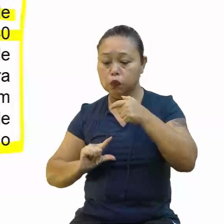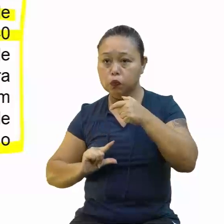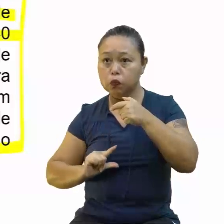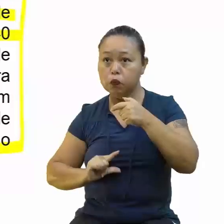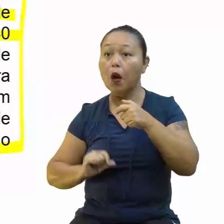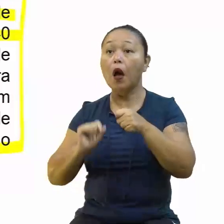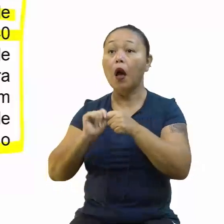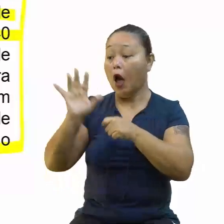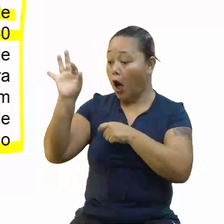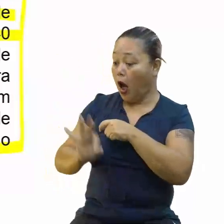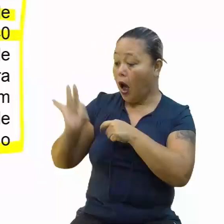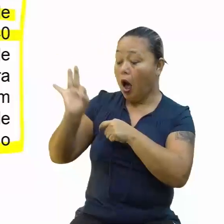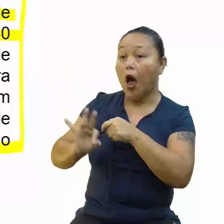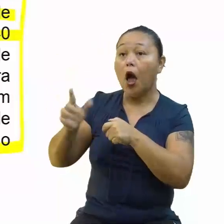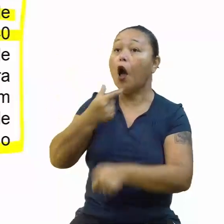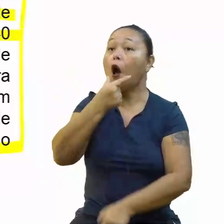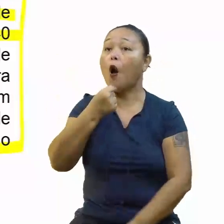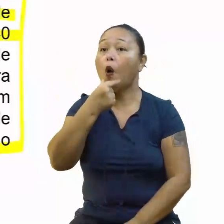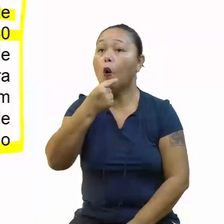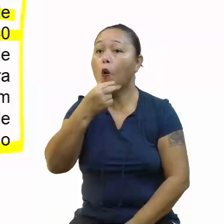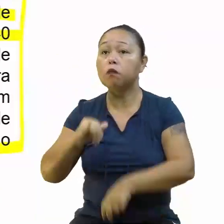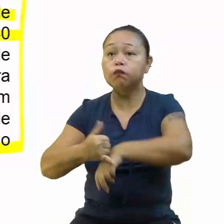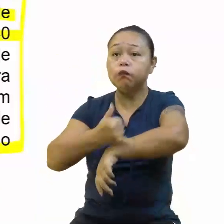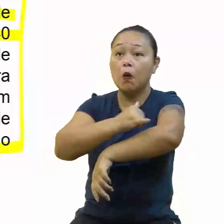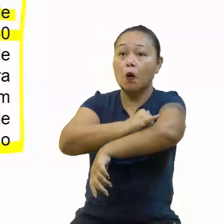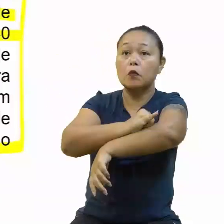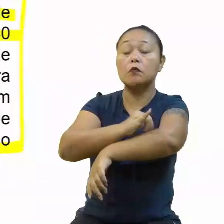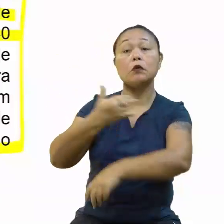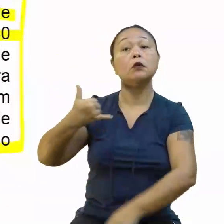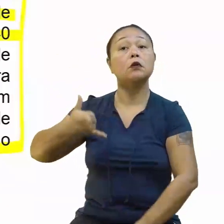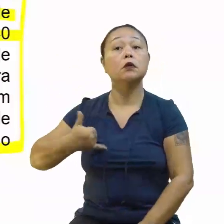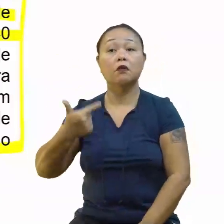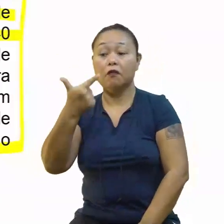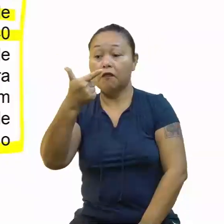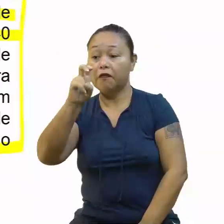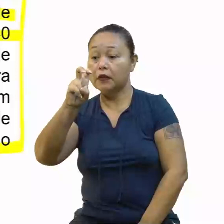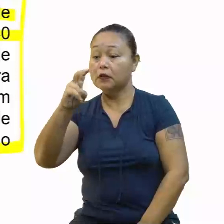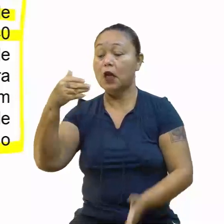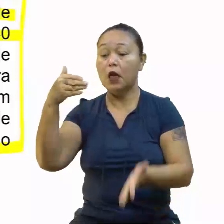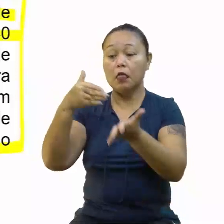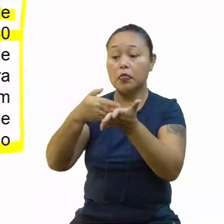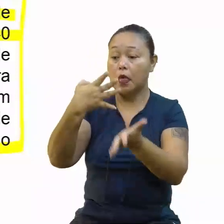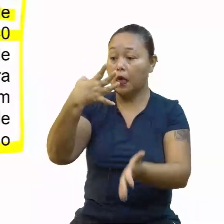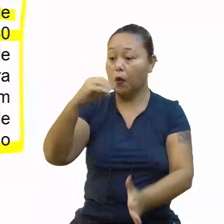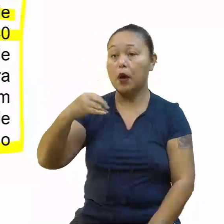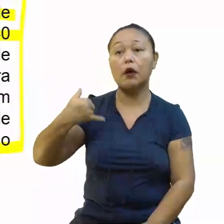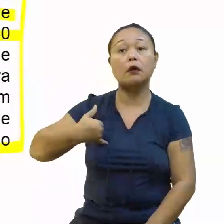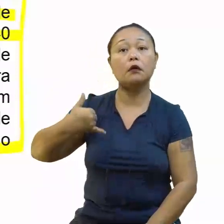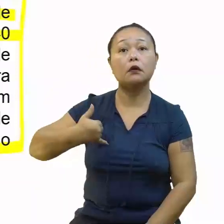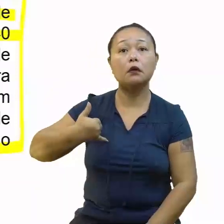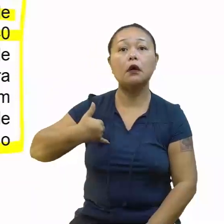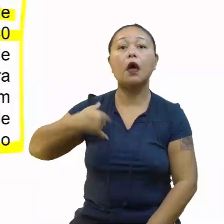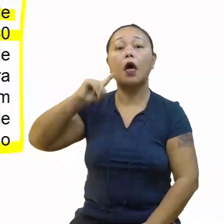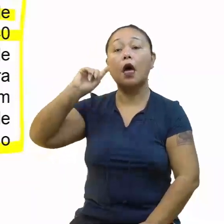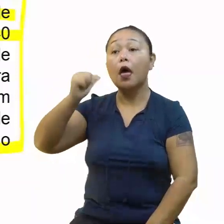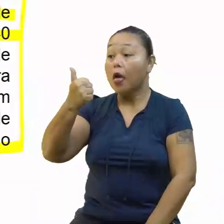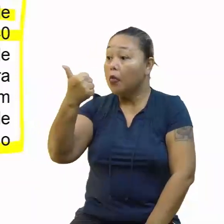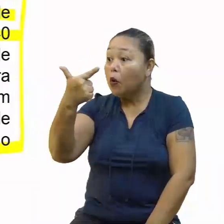de 25 a 45 anos é 12 vezes maior quando